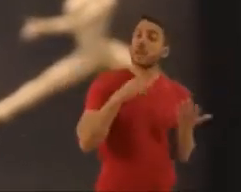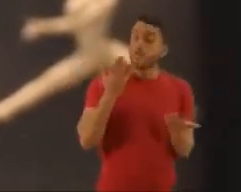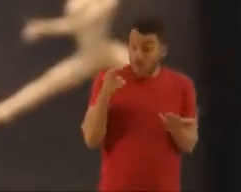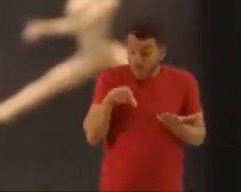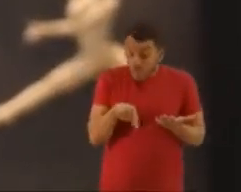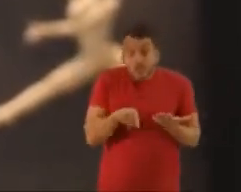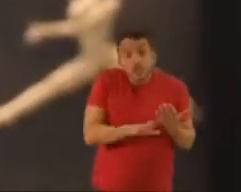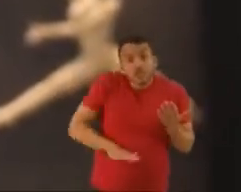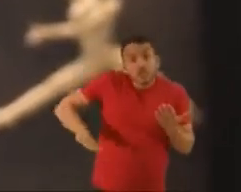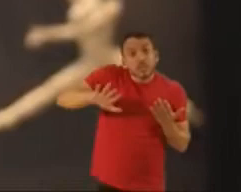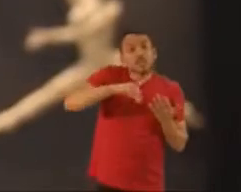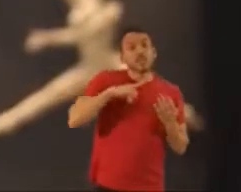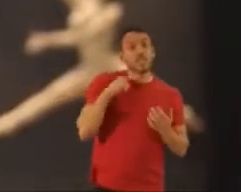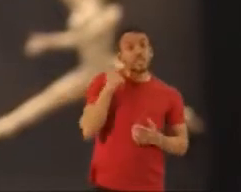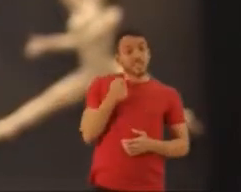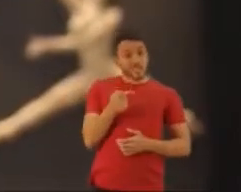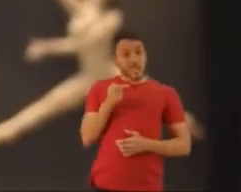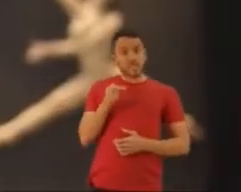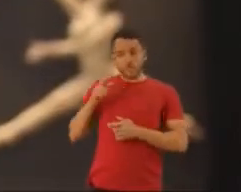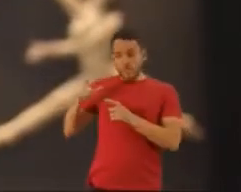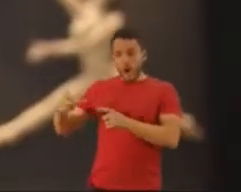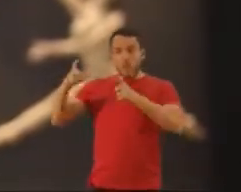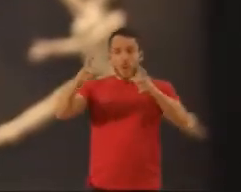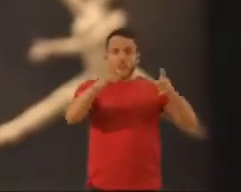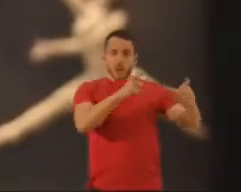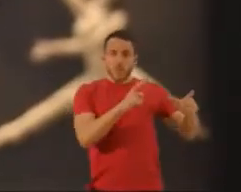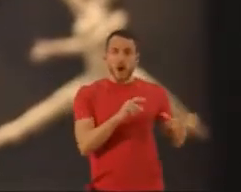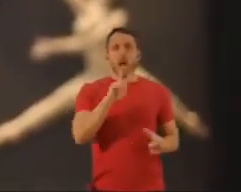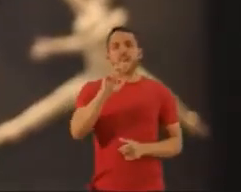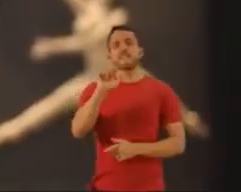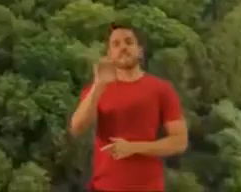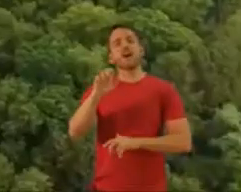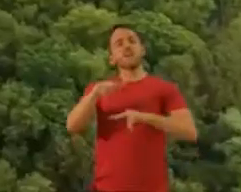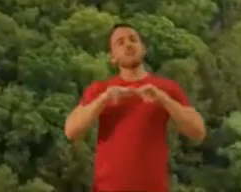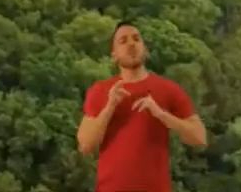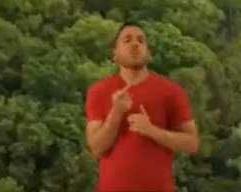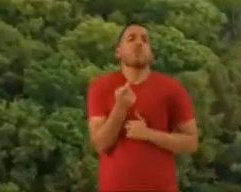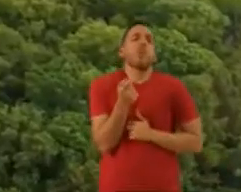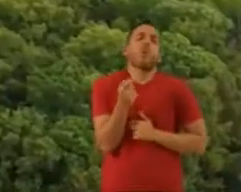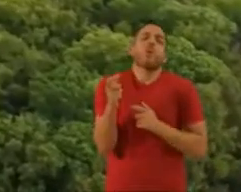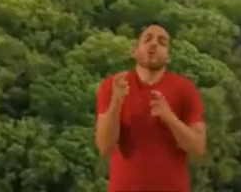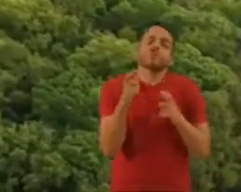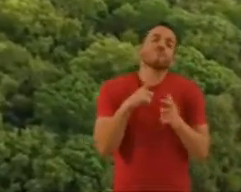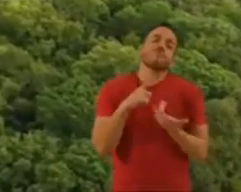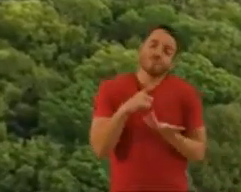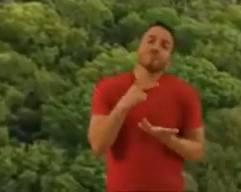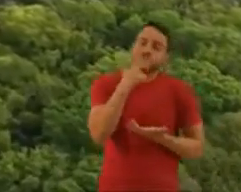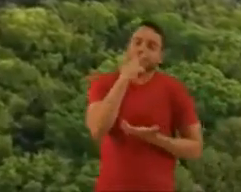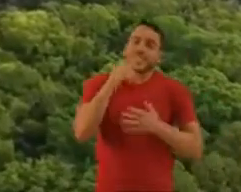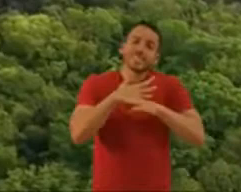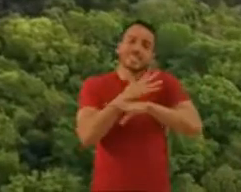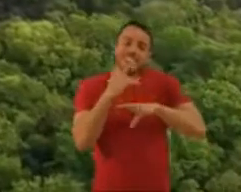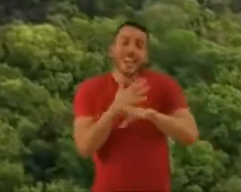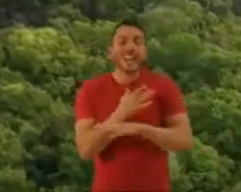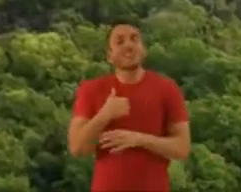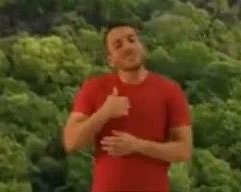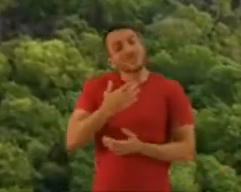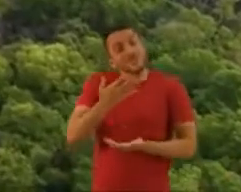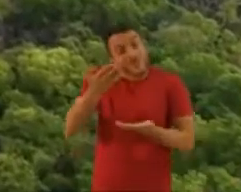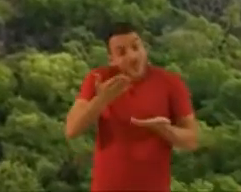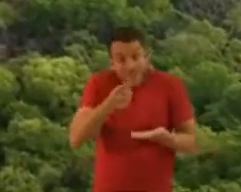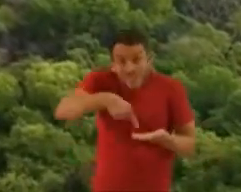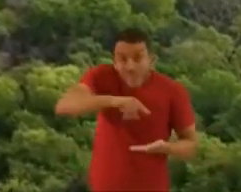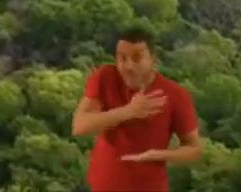cidade é cercada por sete vales, são poucas cidades que têm essa característica. Então eu convido a todos que gostam